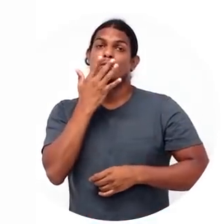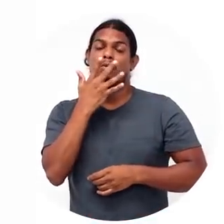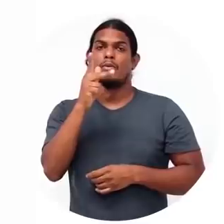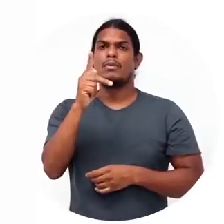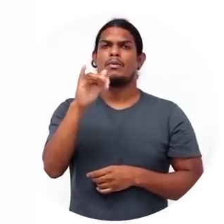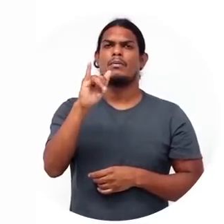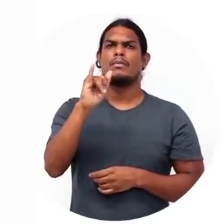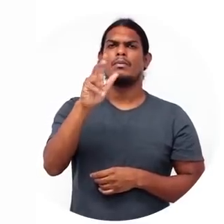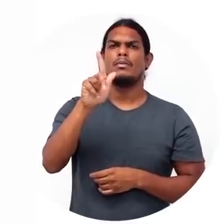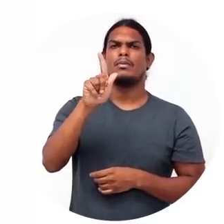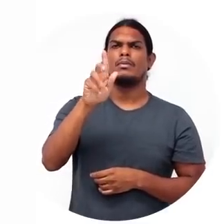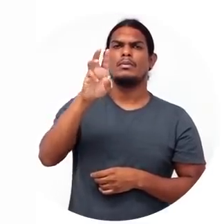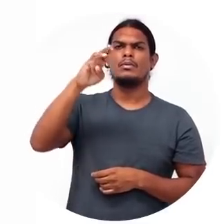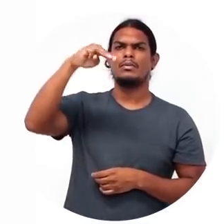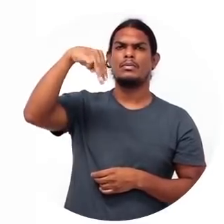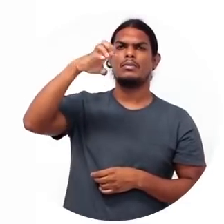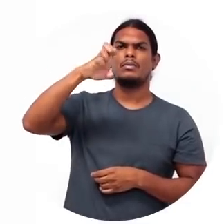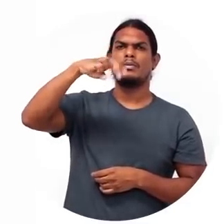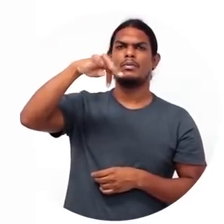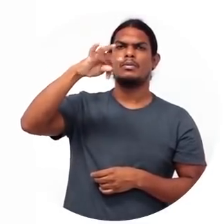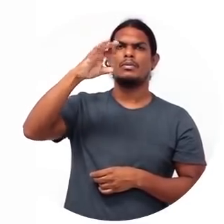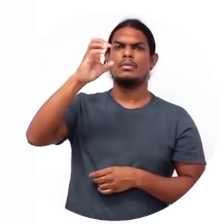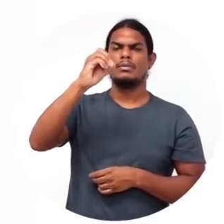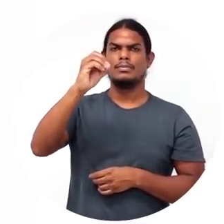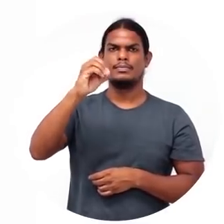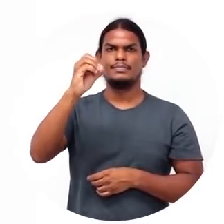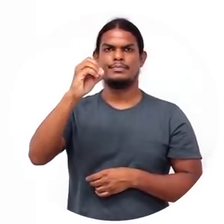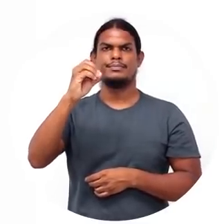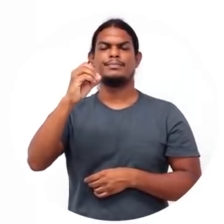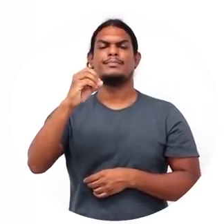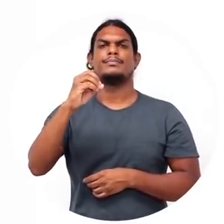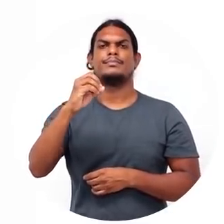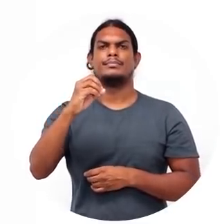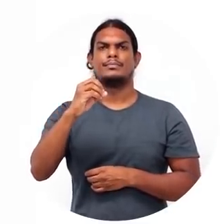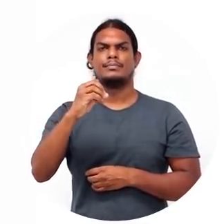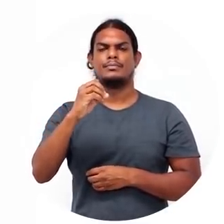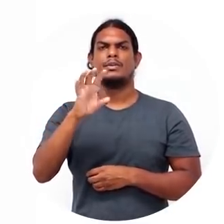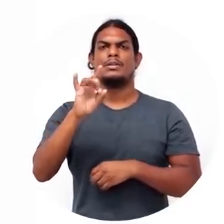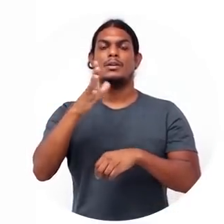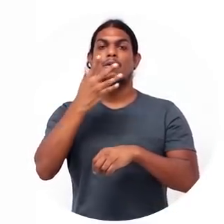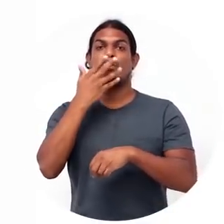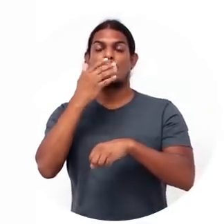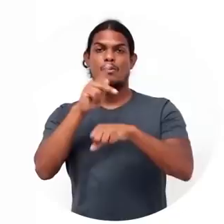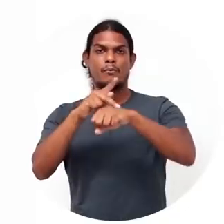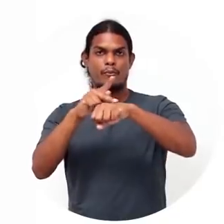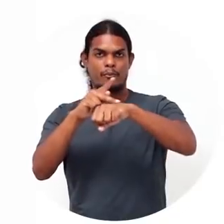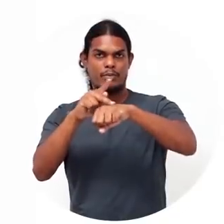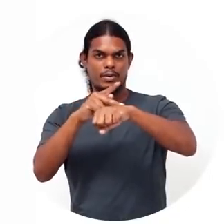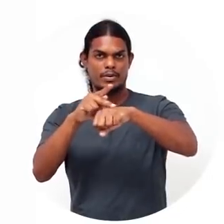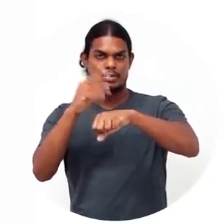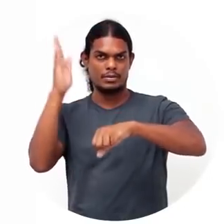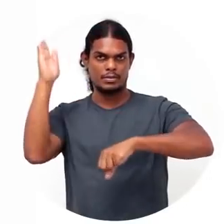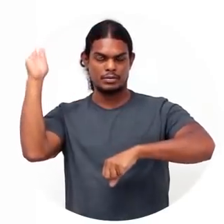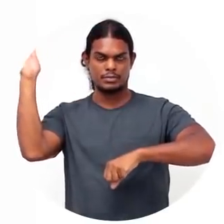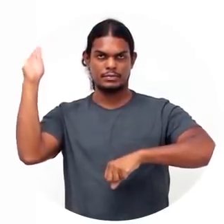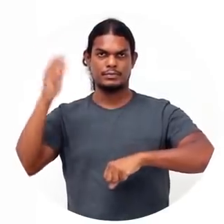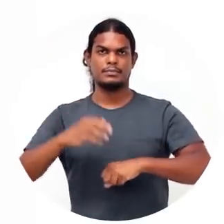pigmento, a síntese vai ser uma síntese subtrativa, ó, que vai ser o preto, essa daqui.